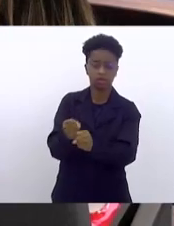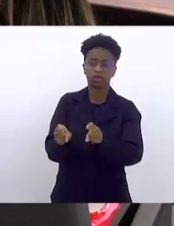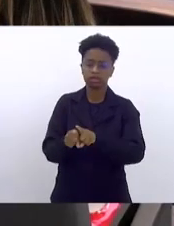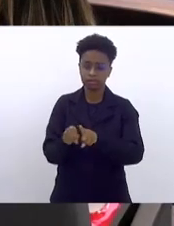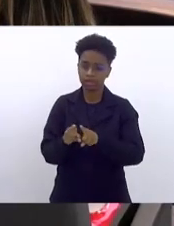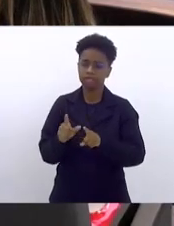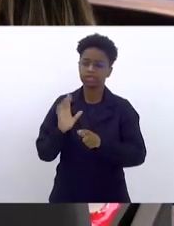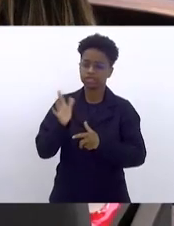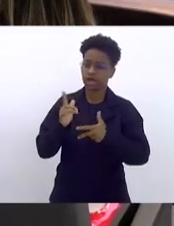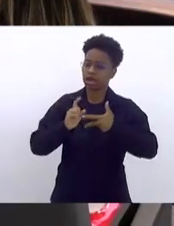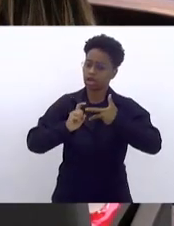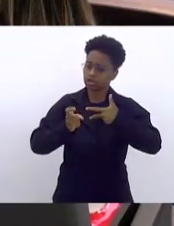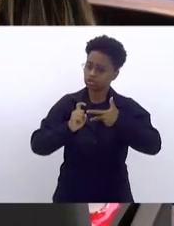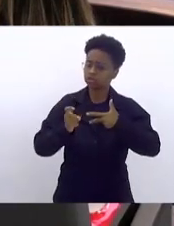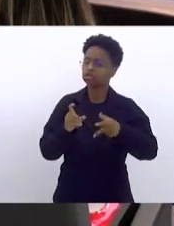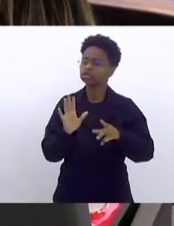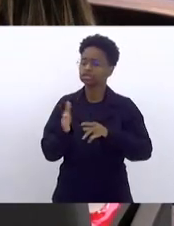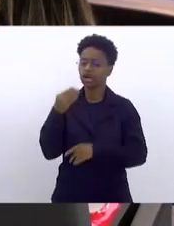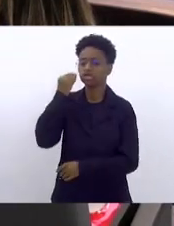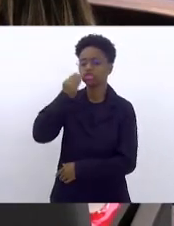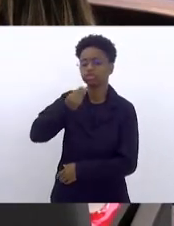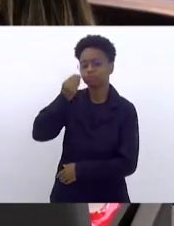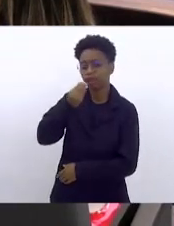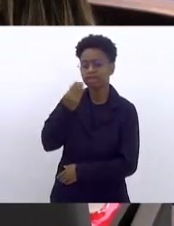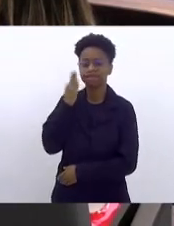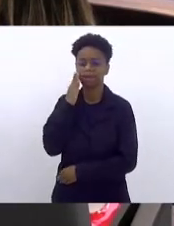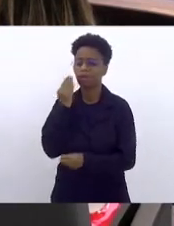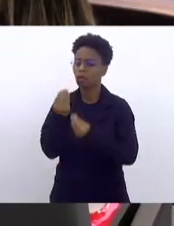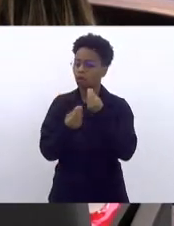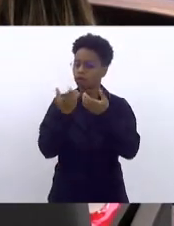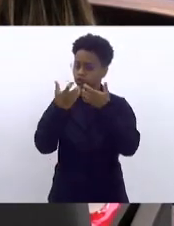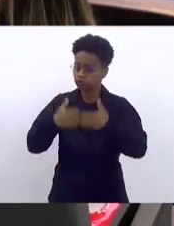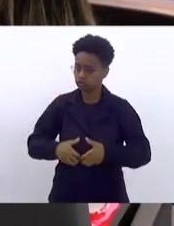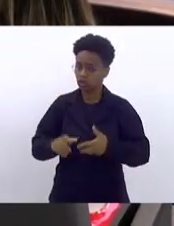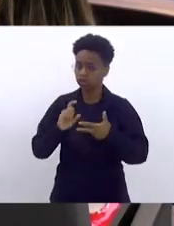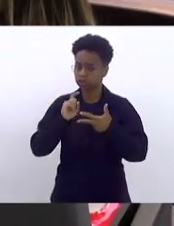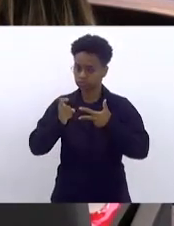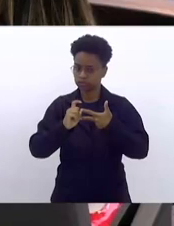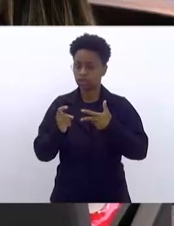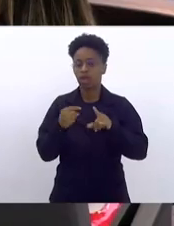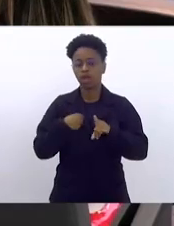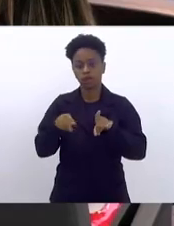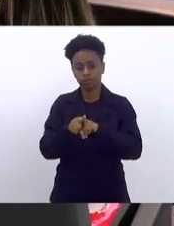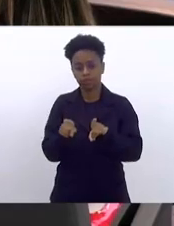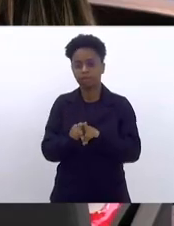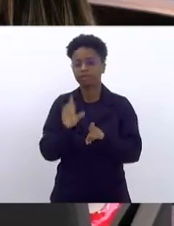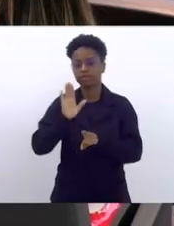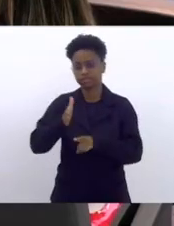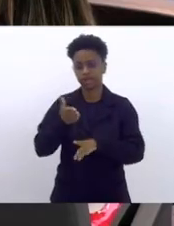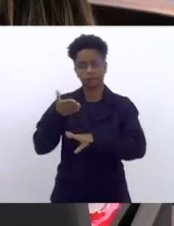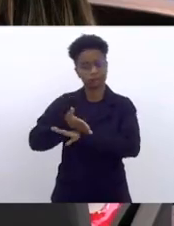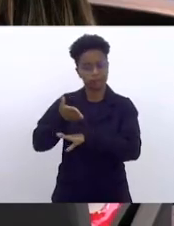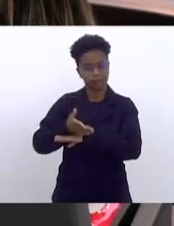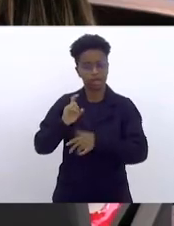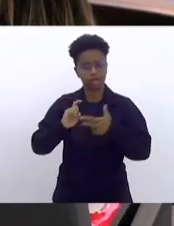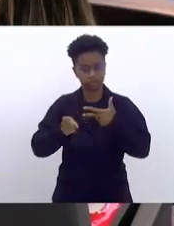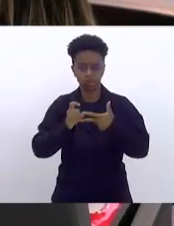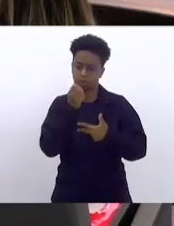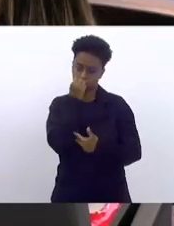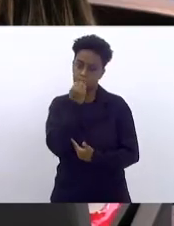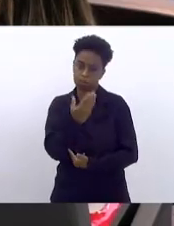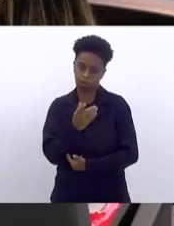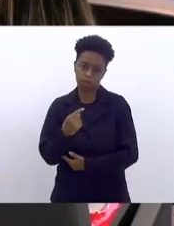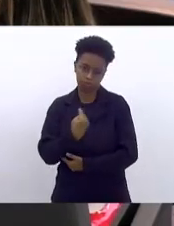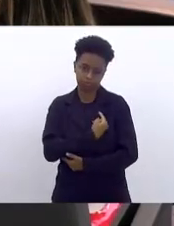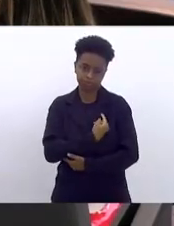executivo já tem já carrega essa experiência do executivo eu também tive a oportunidade de estar no executivo isso é muito bom para a